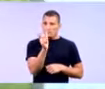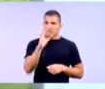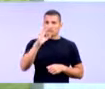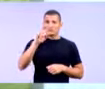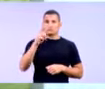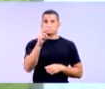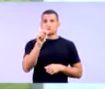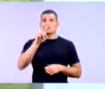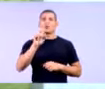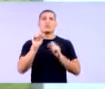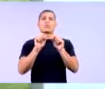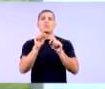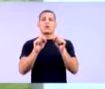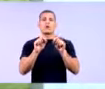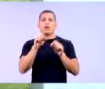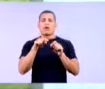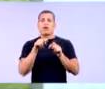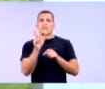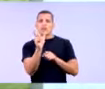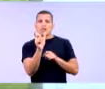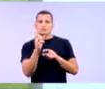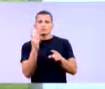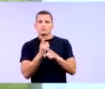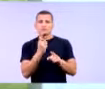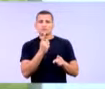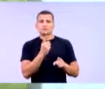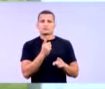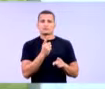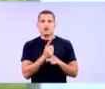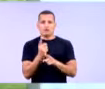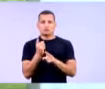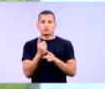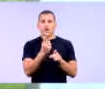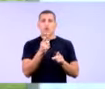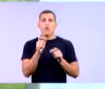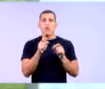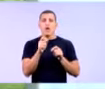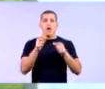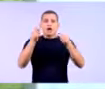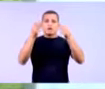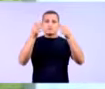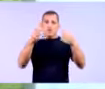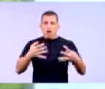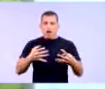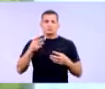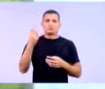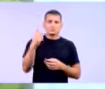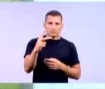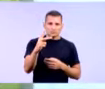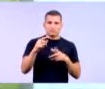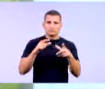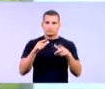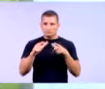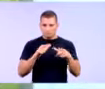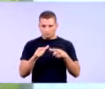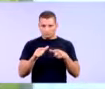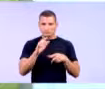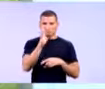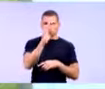Aquelas palavras que vão identificar, né, o que será abordado no seu trabalho de conclusão de